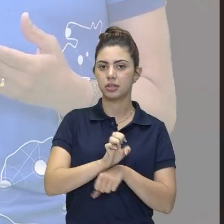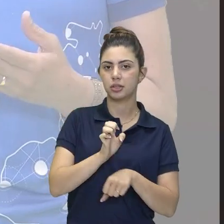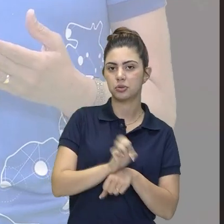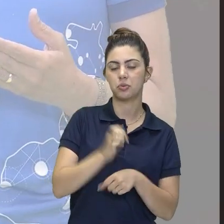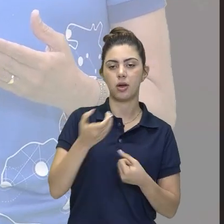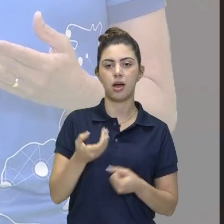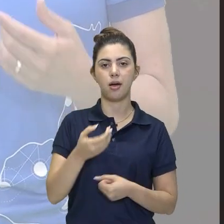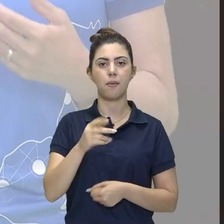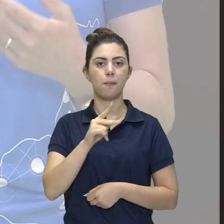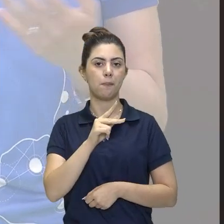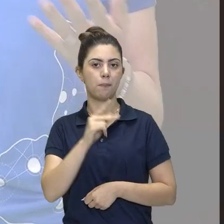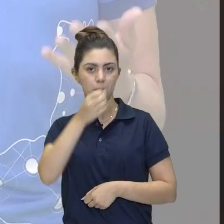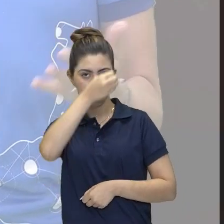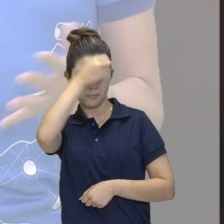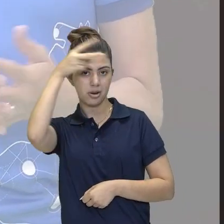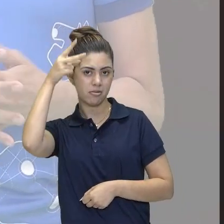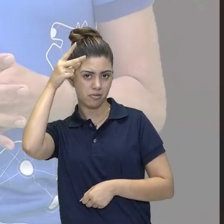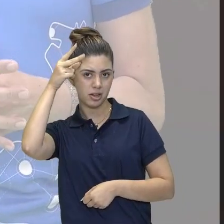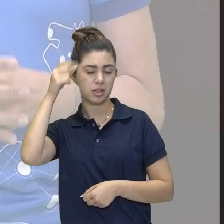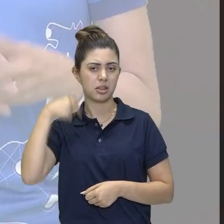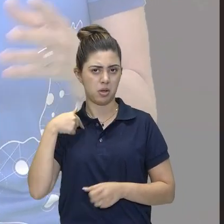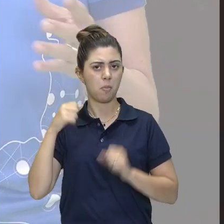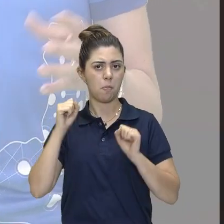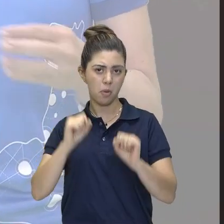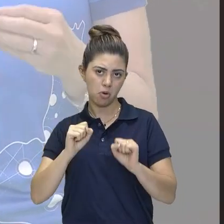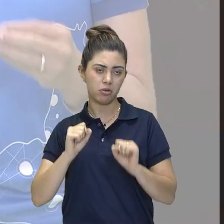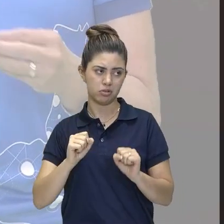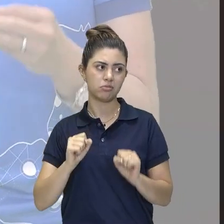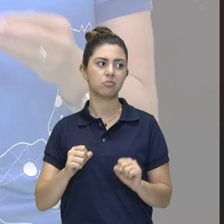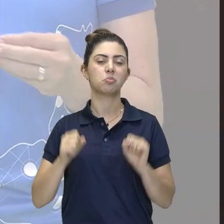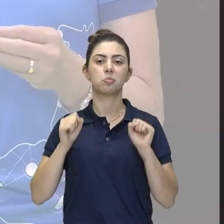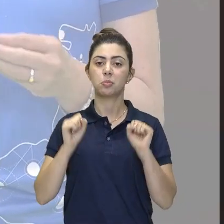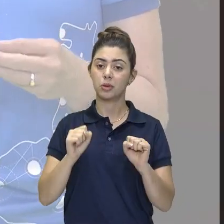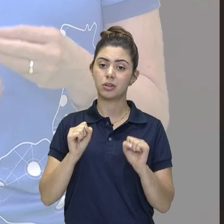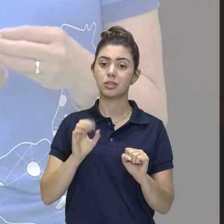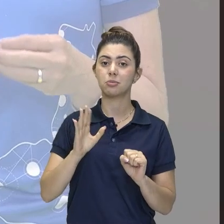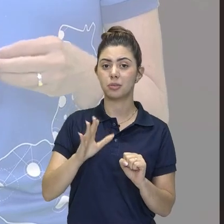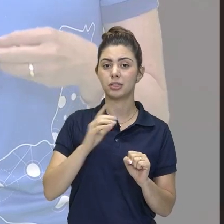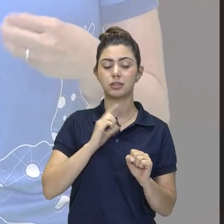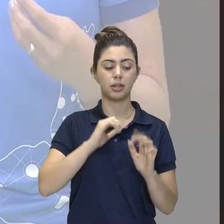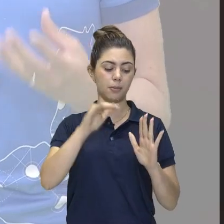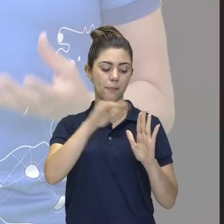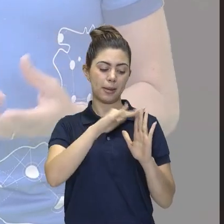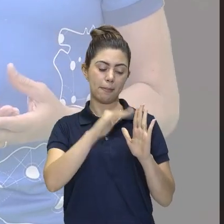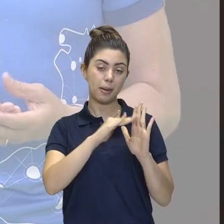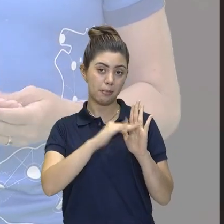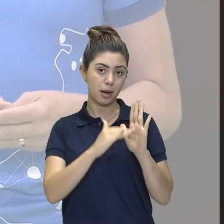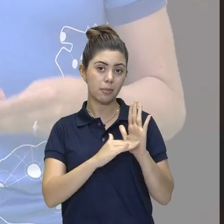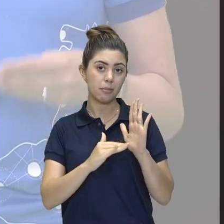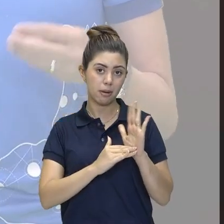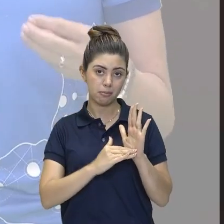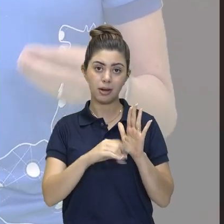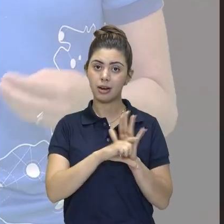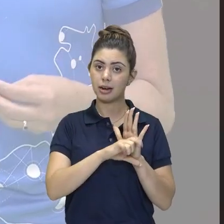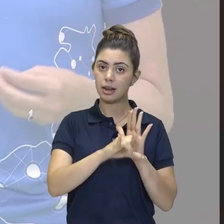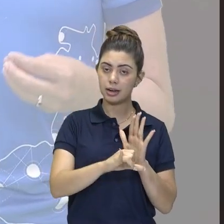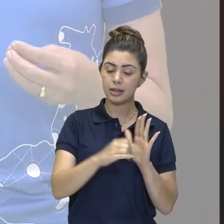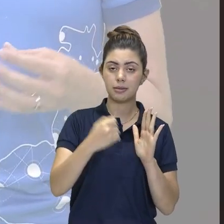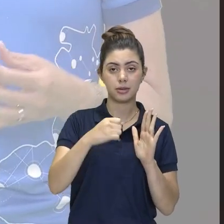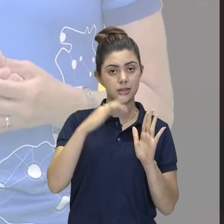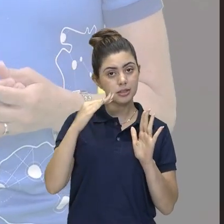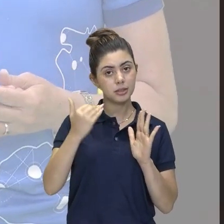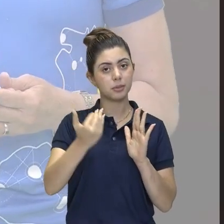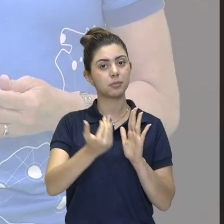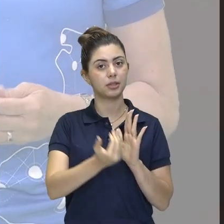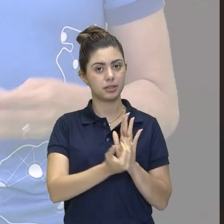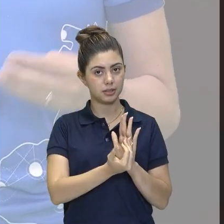estadual, prefeito, eu posso me candidatar. Claro que existe aí toda uma questão legal, critérios que